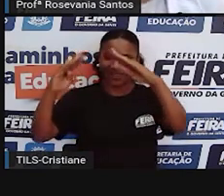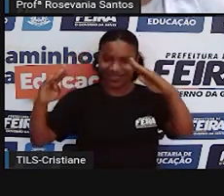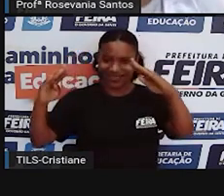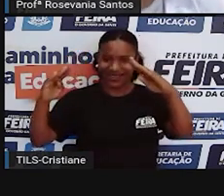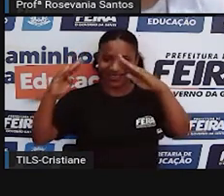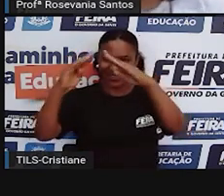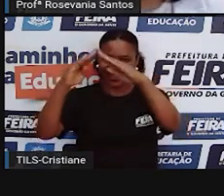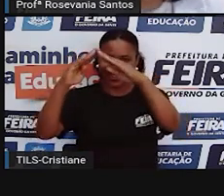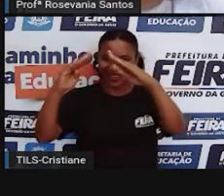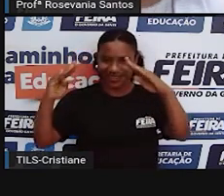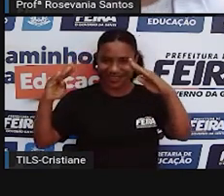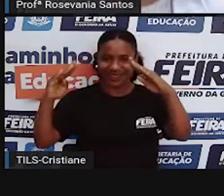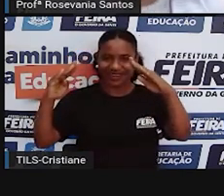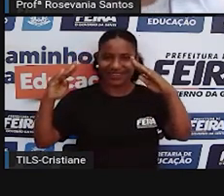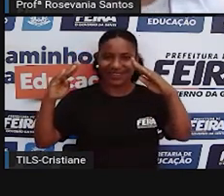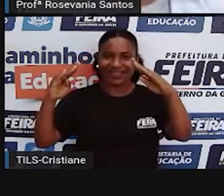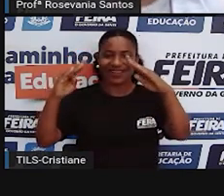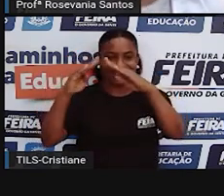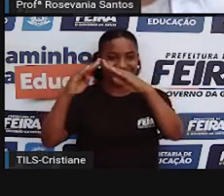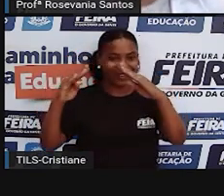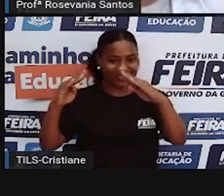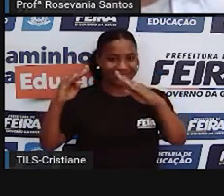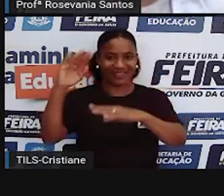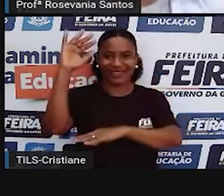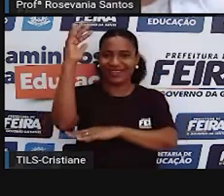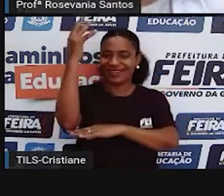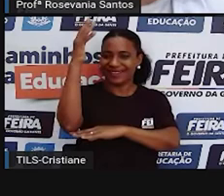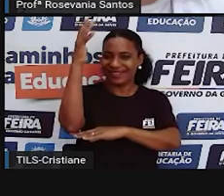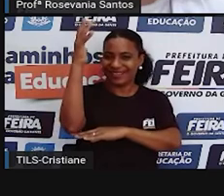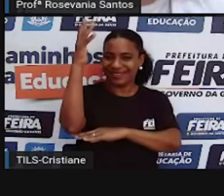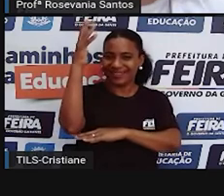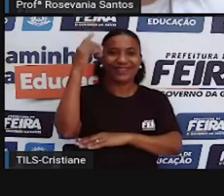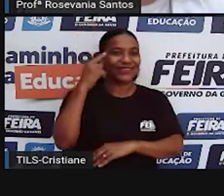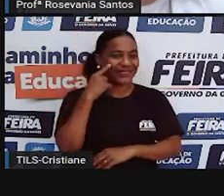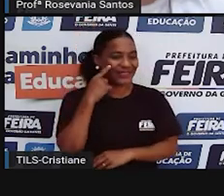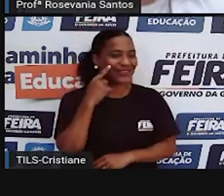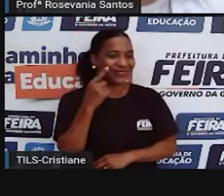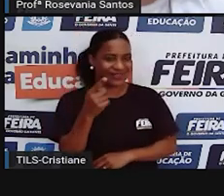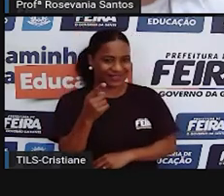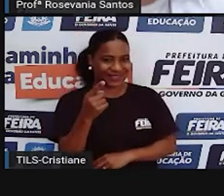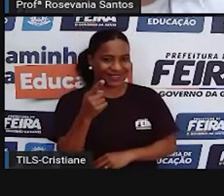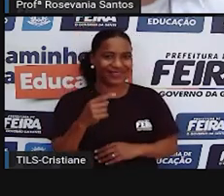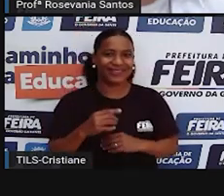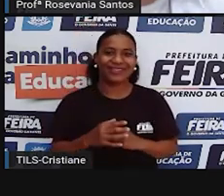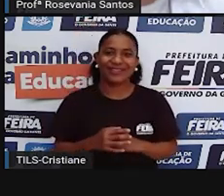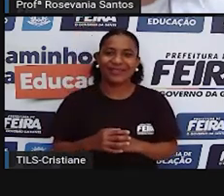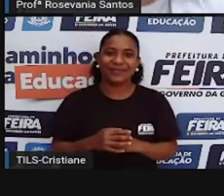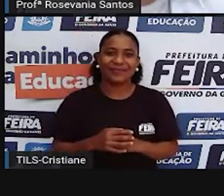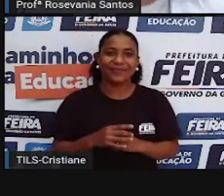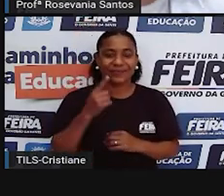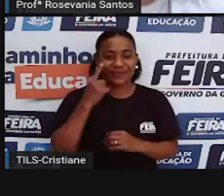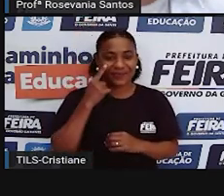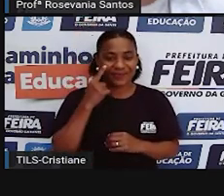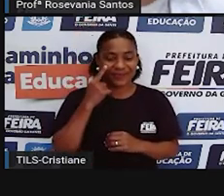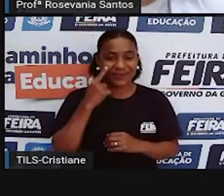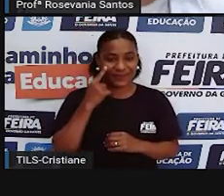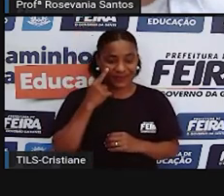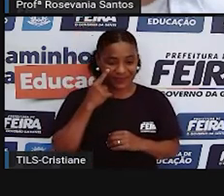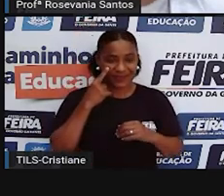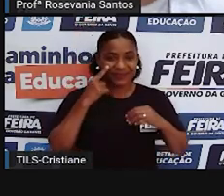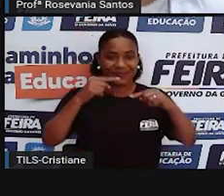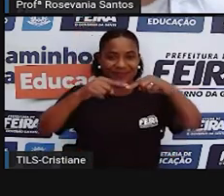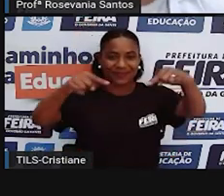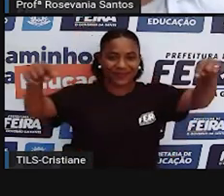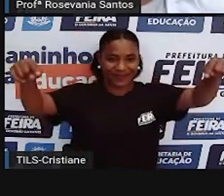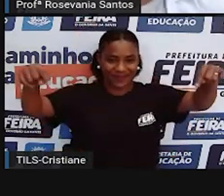a árvore pequenininha, né, menor que a casa. Mas aqui percebam que tem uma certa proporcionalidade ali